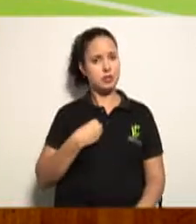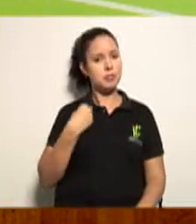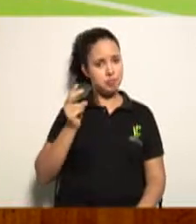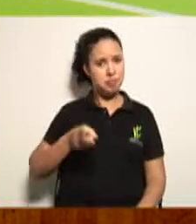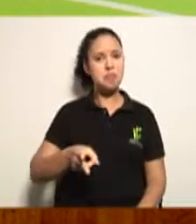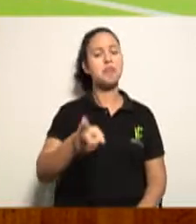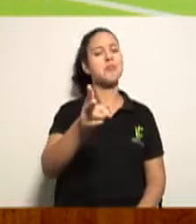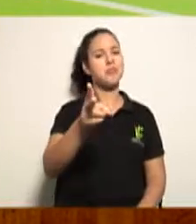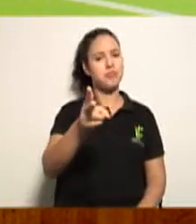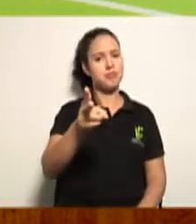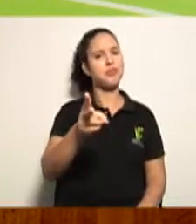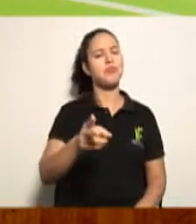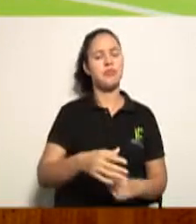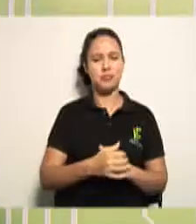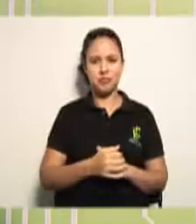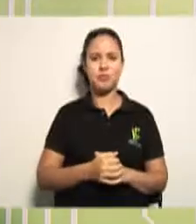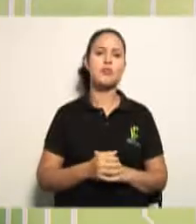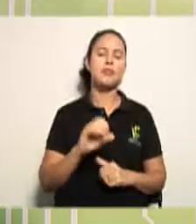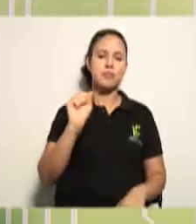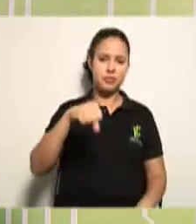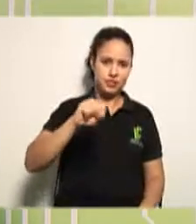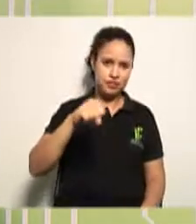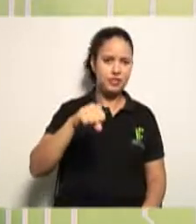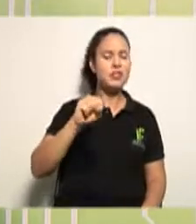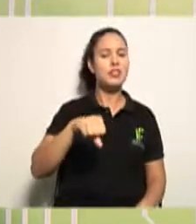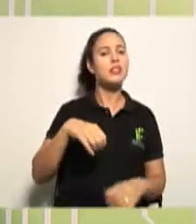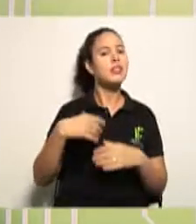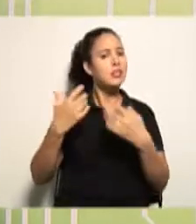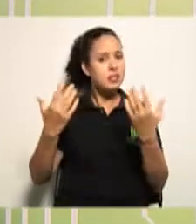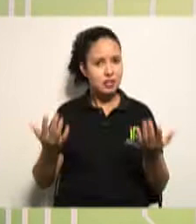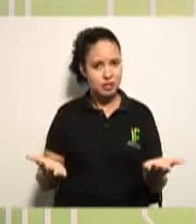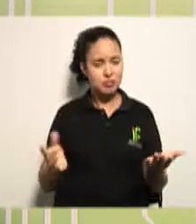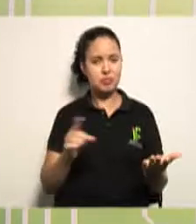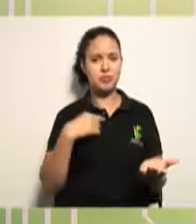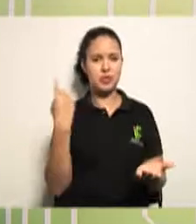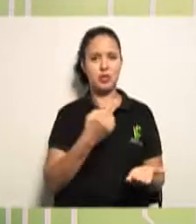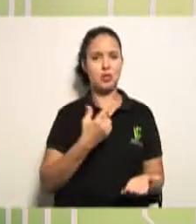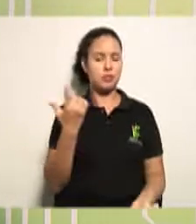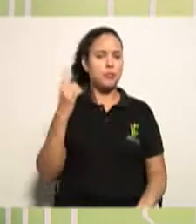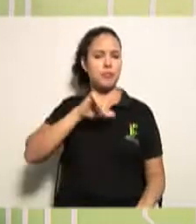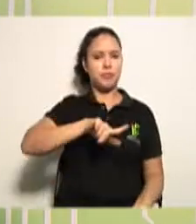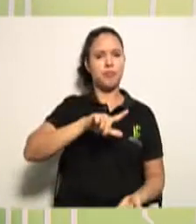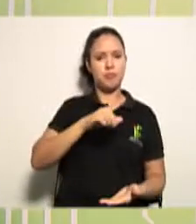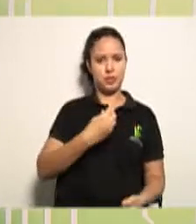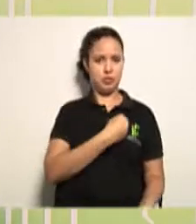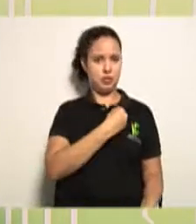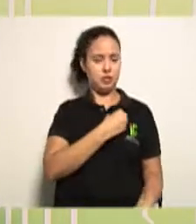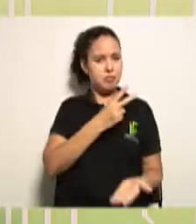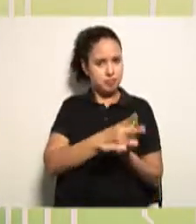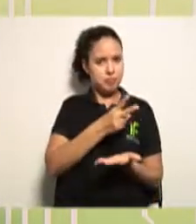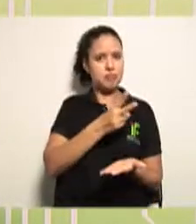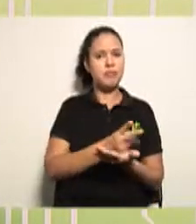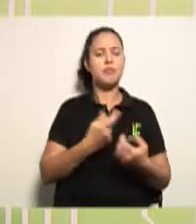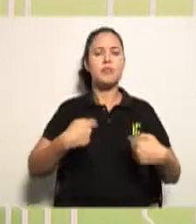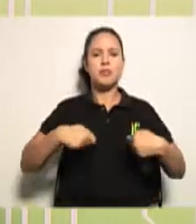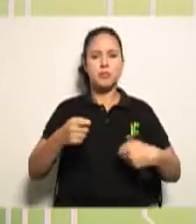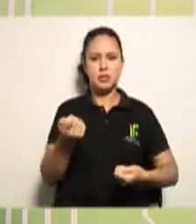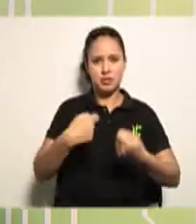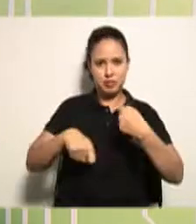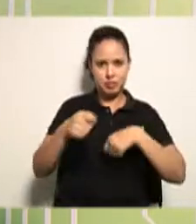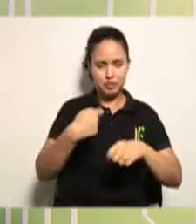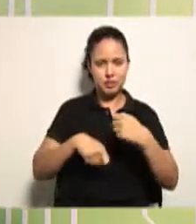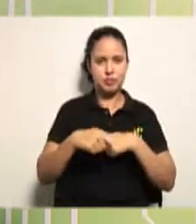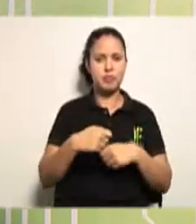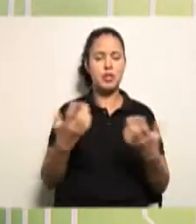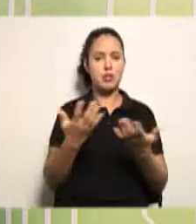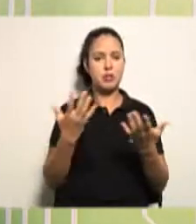professor? Exatamente. E para que a gente consiga seguir na vida, a gente precisa ter uma boa administração. Quero